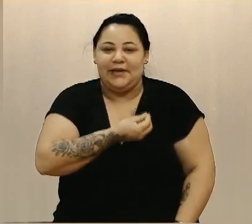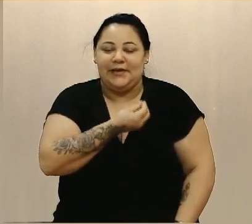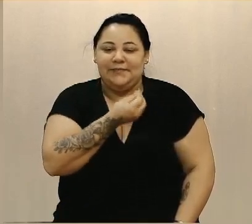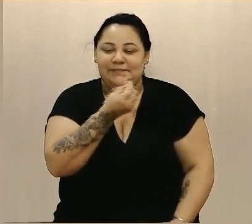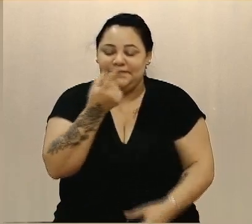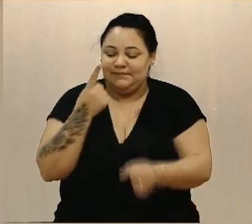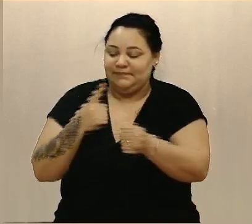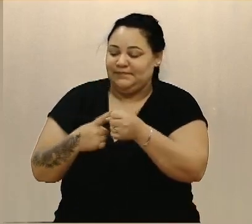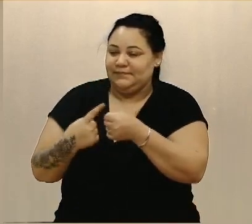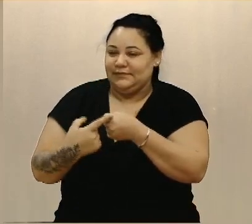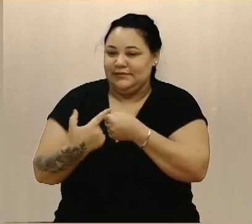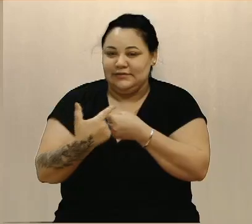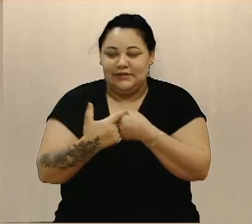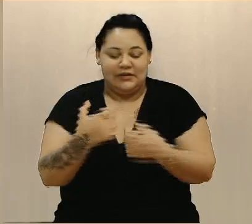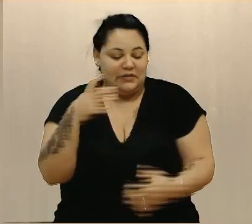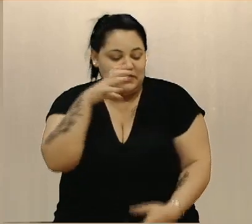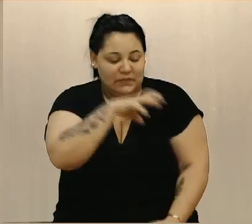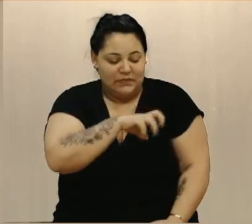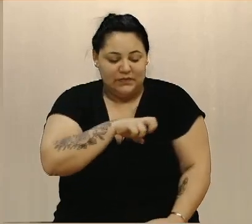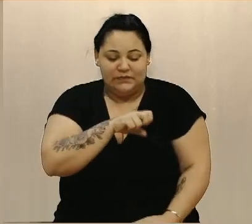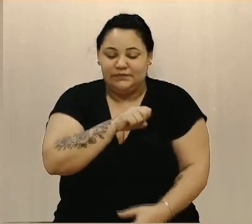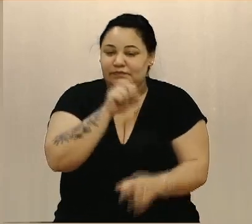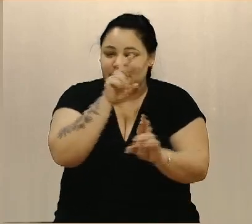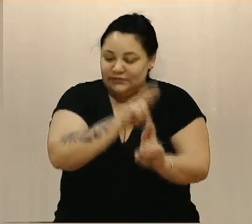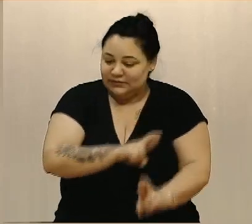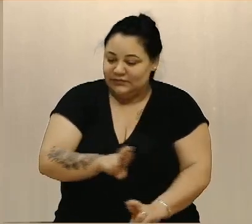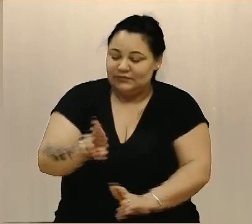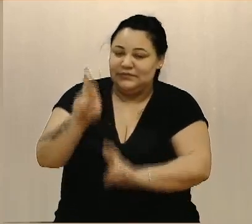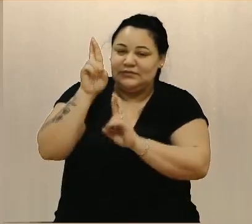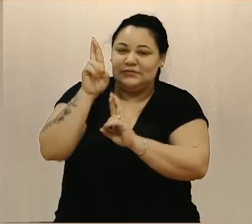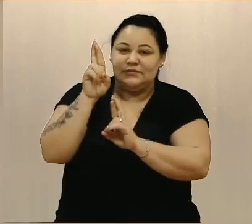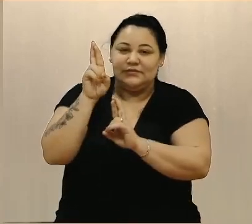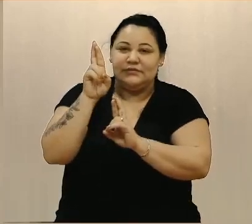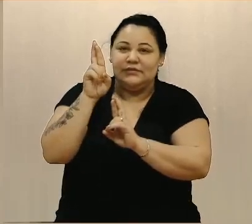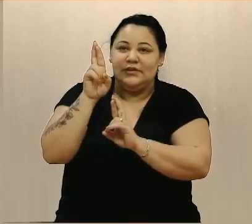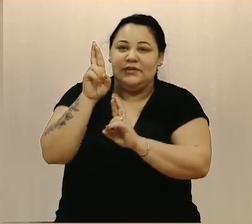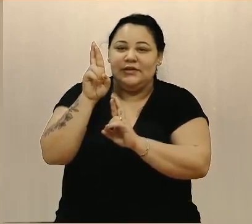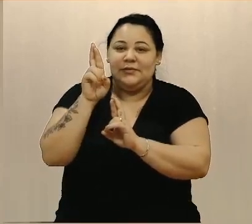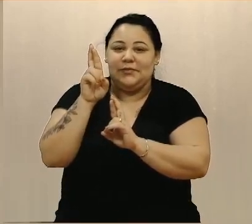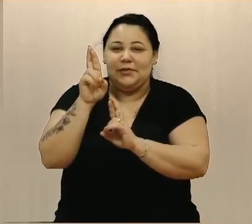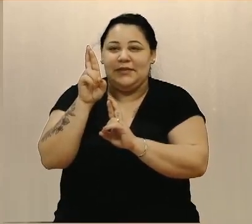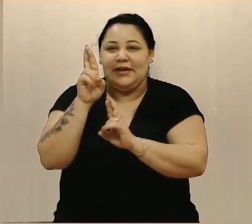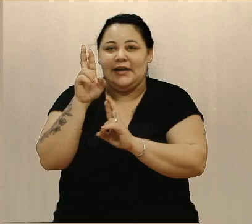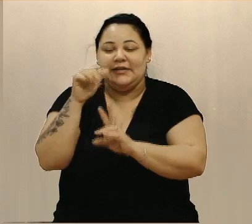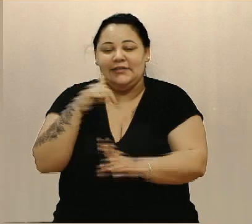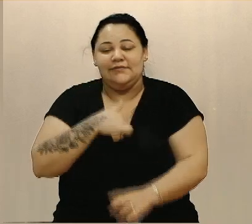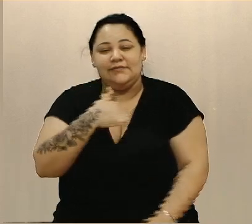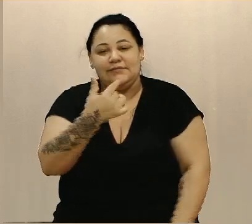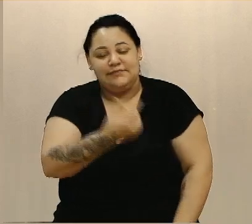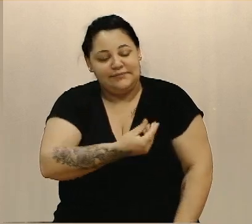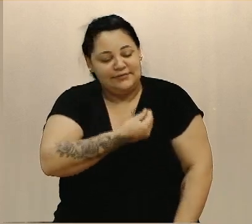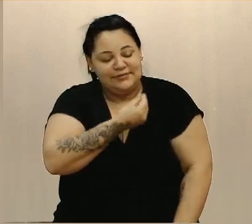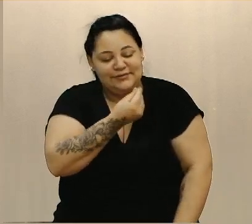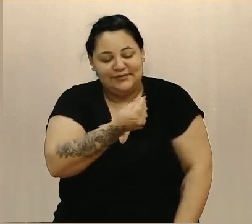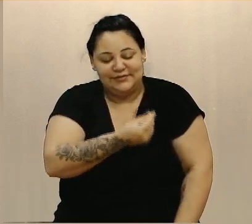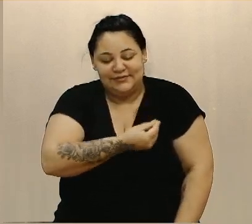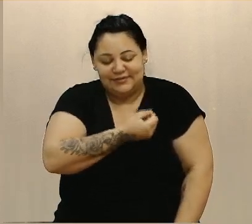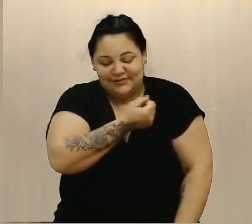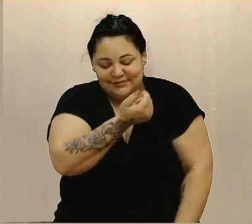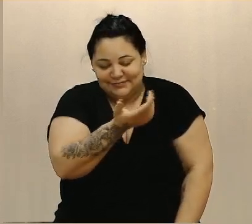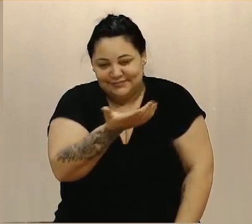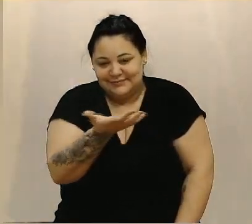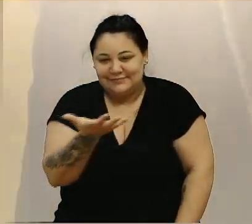Cidade de amor e esperança, eu vivo a partir de você.